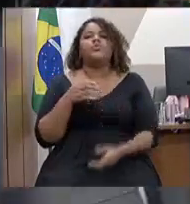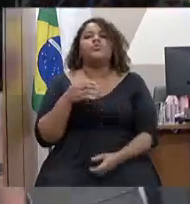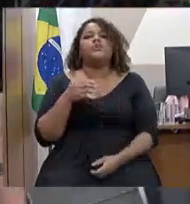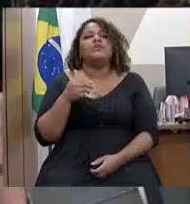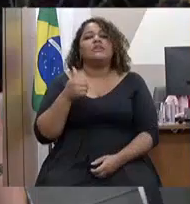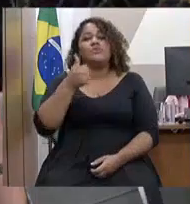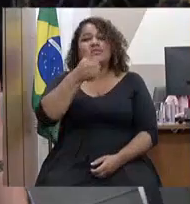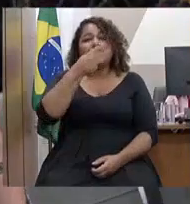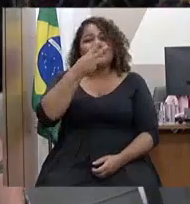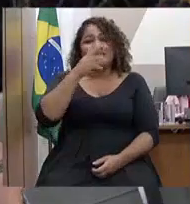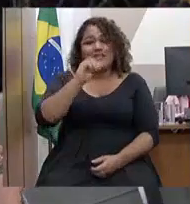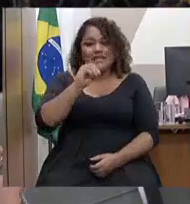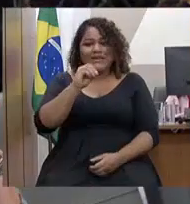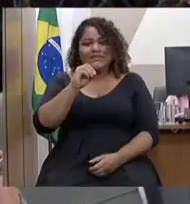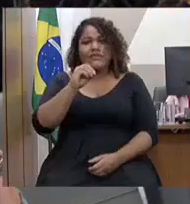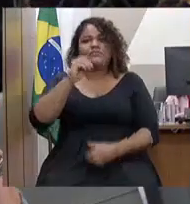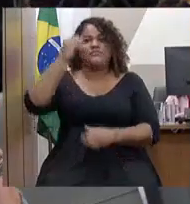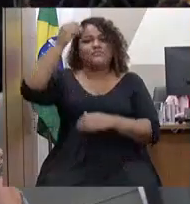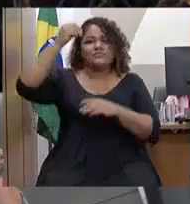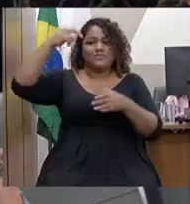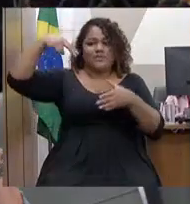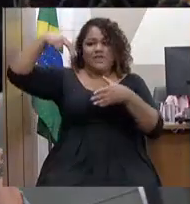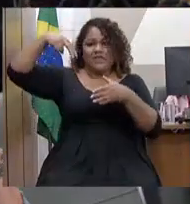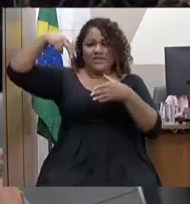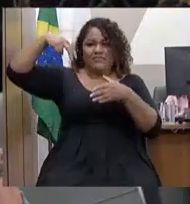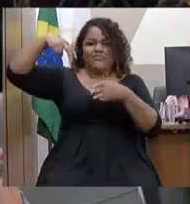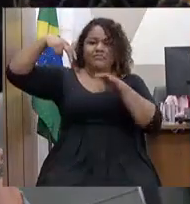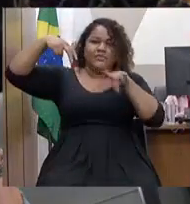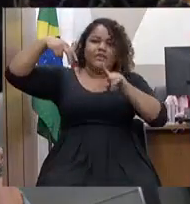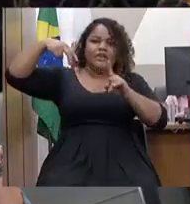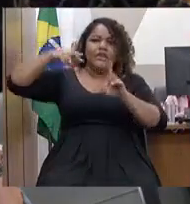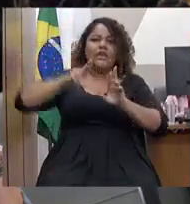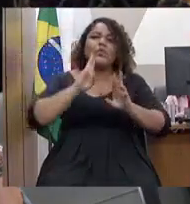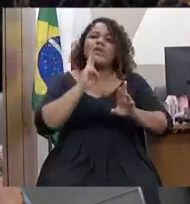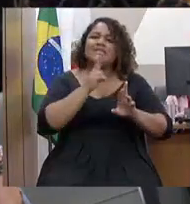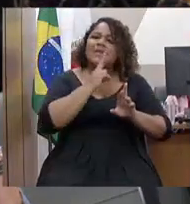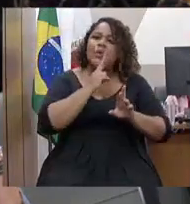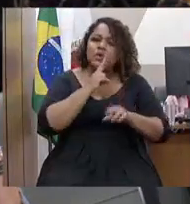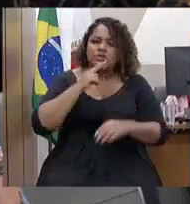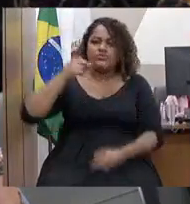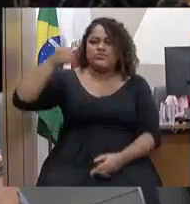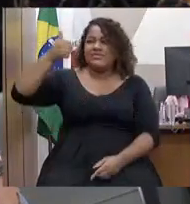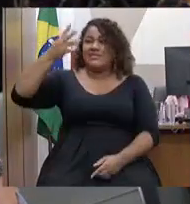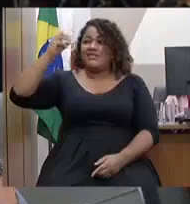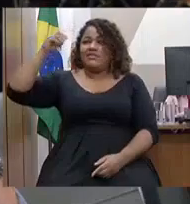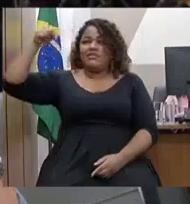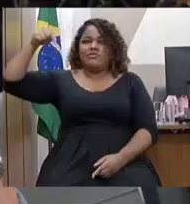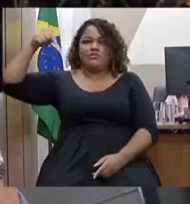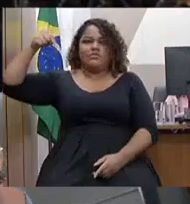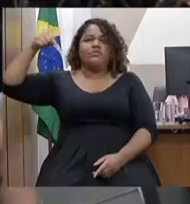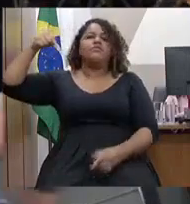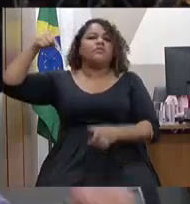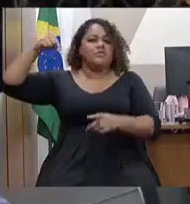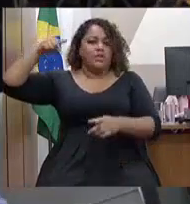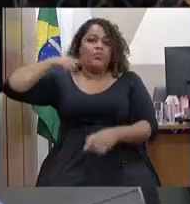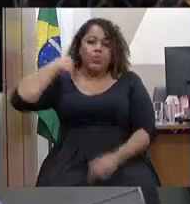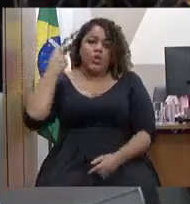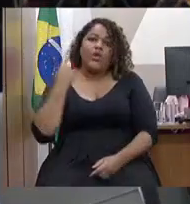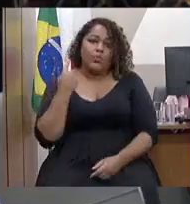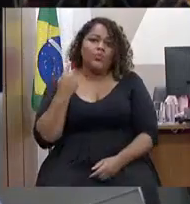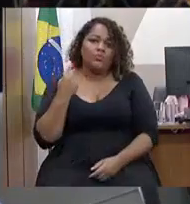estavam em cima da barragem e não no refeitório então assim é importante a gente